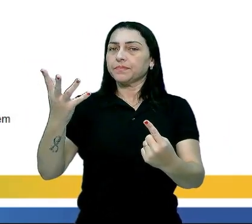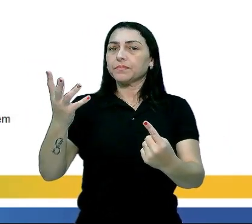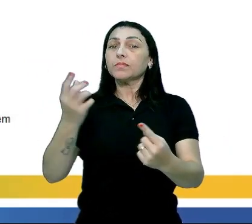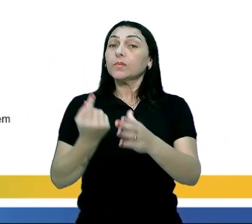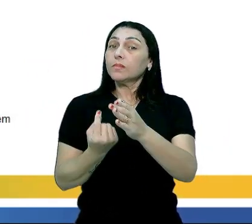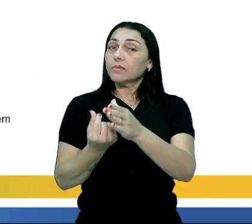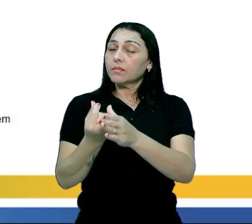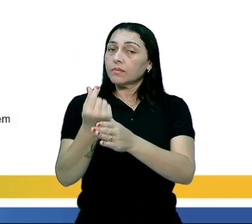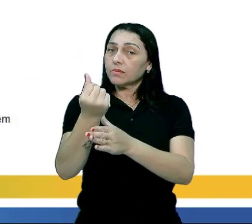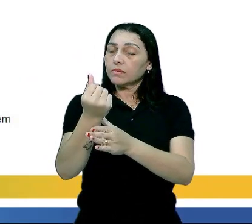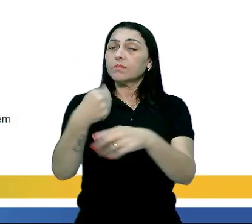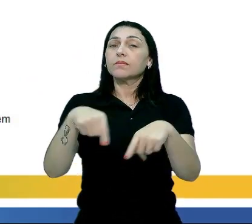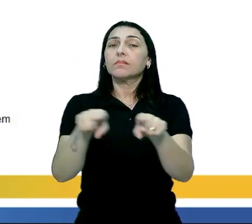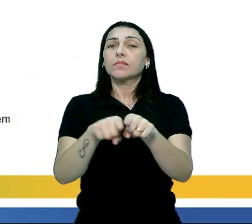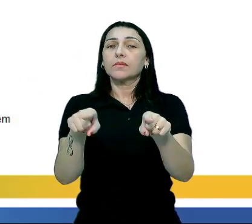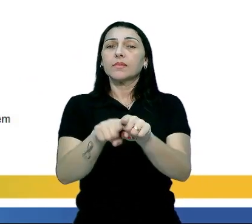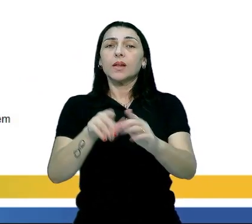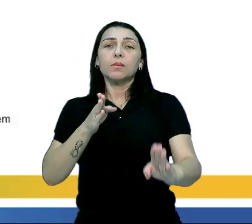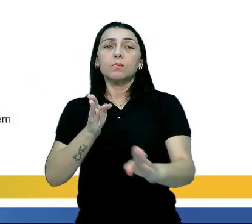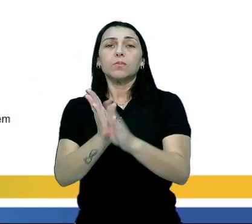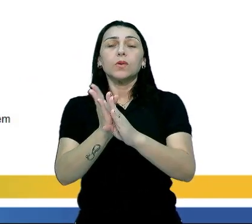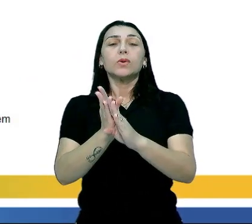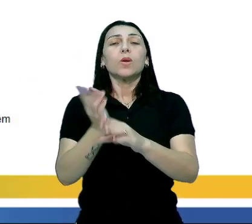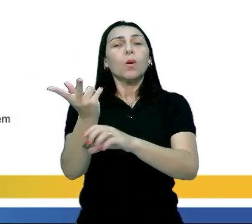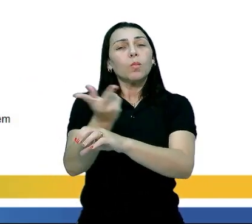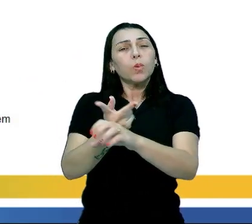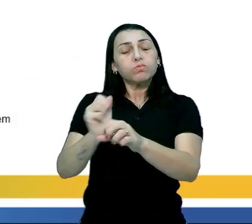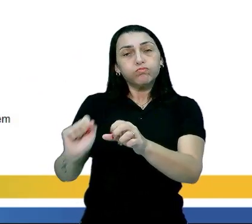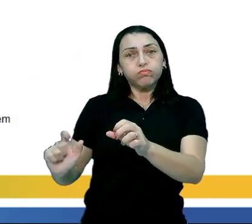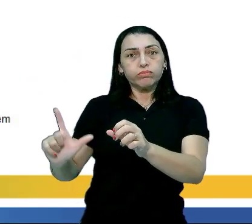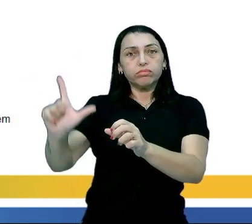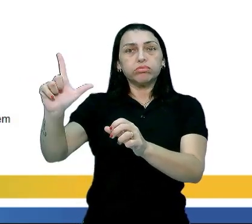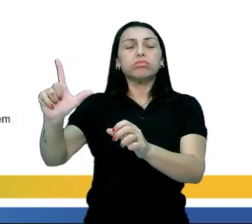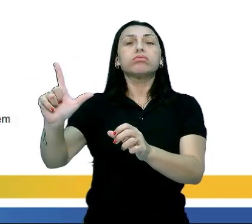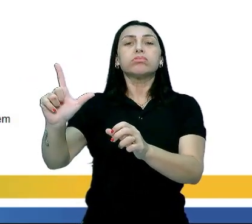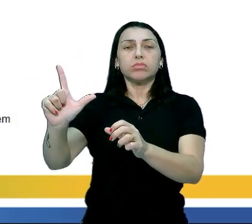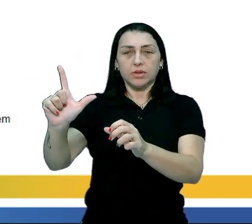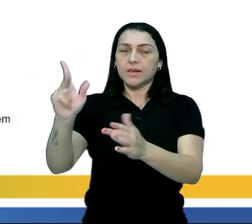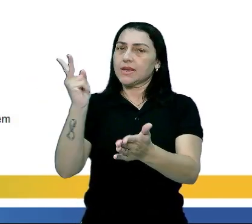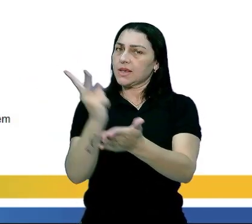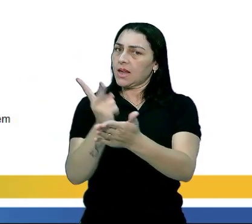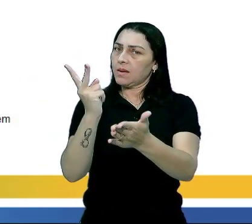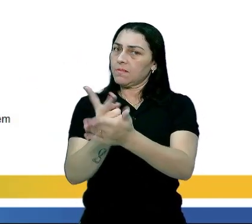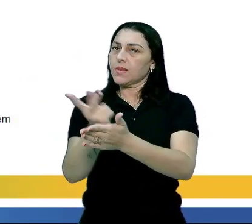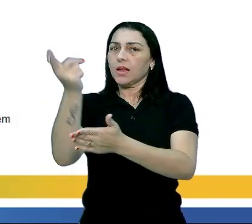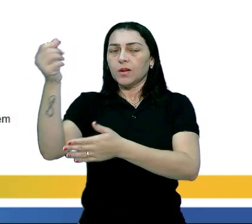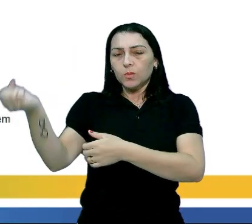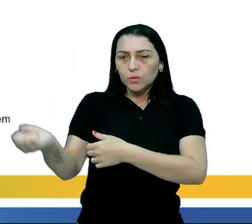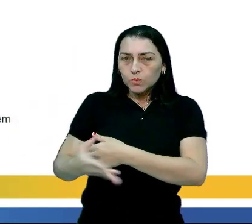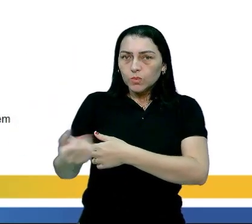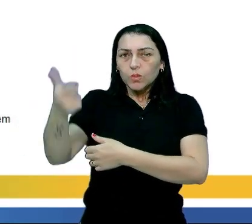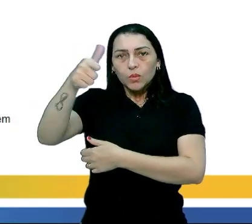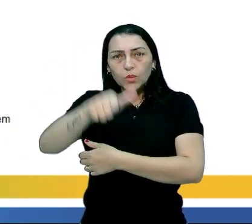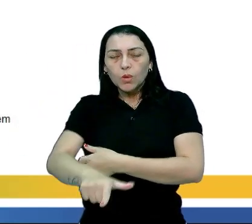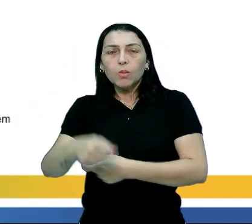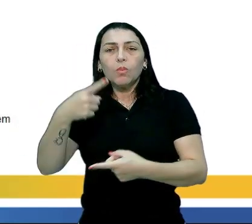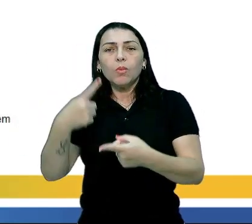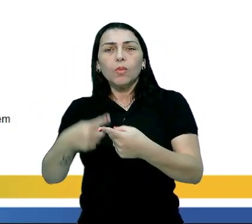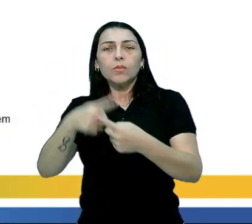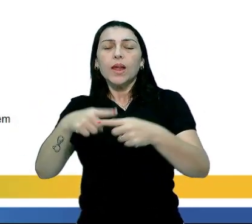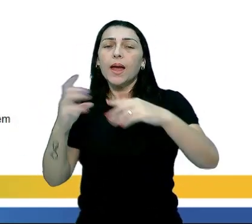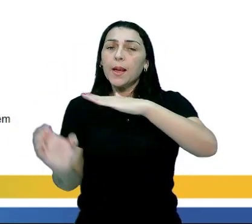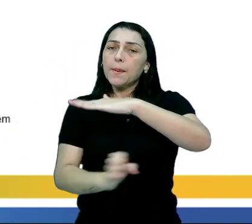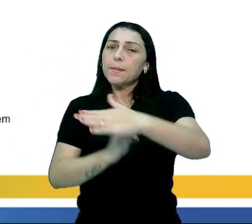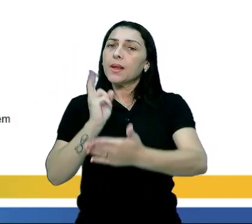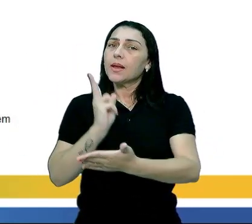O capitalismo, porém, identifica-se com a busca do lucro sempre renovado, por meio da